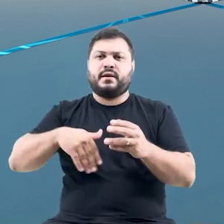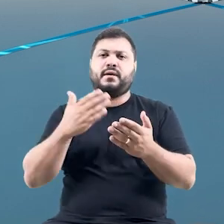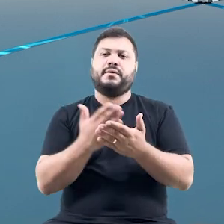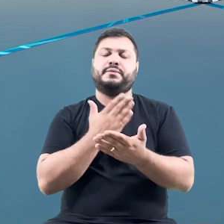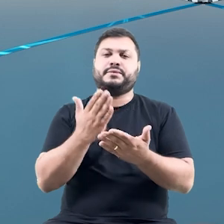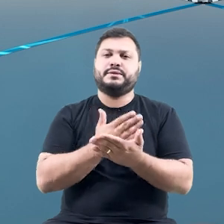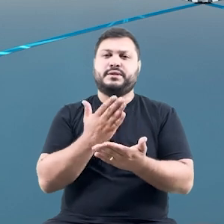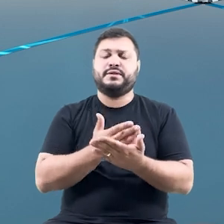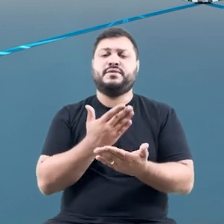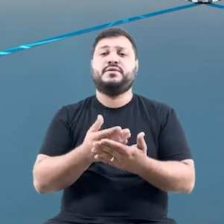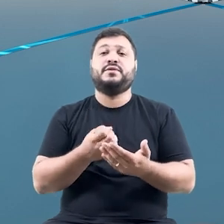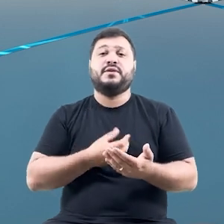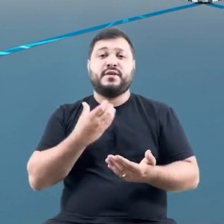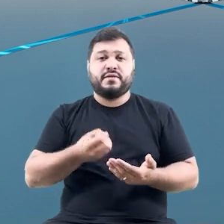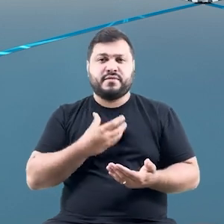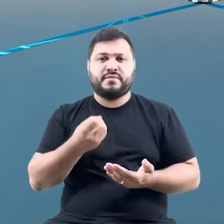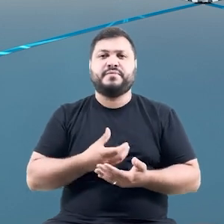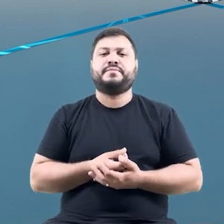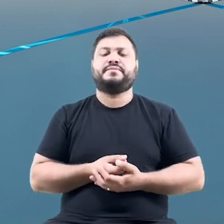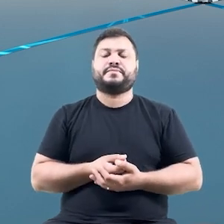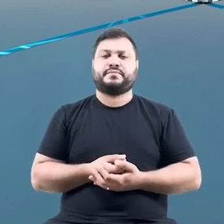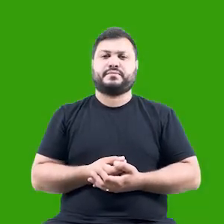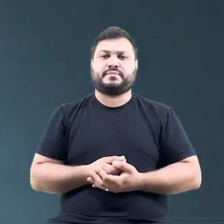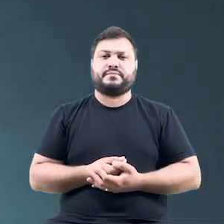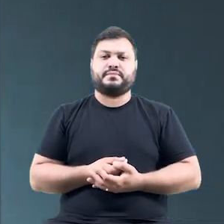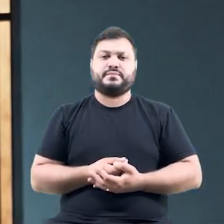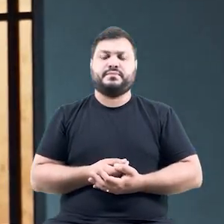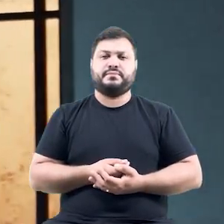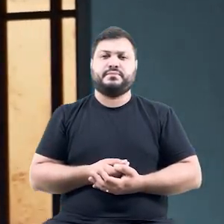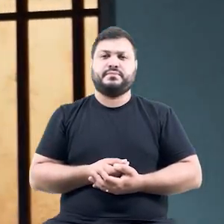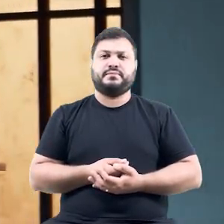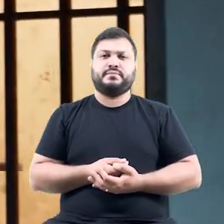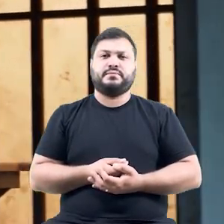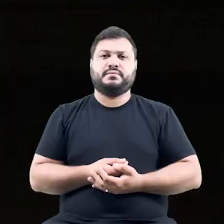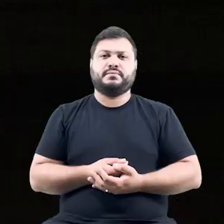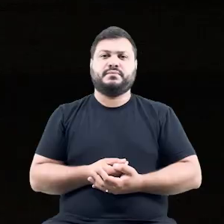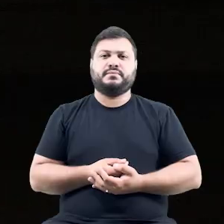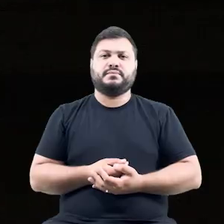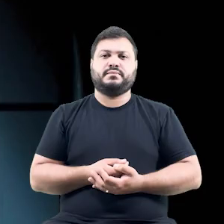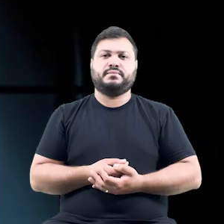virou um livro, em verso e prosa.